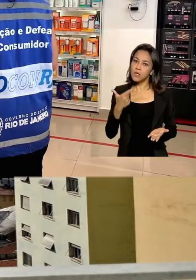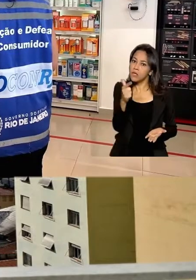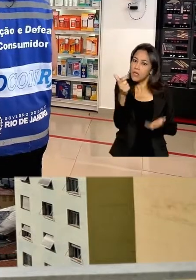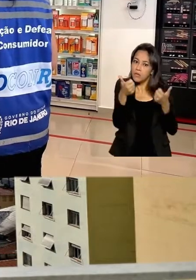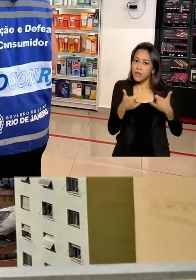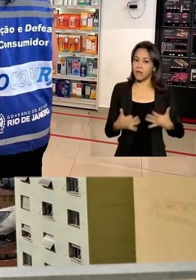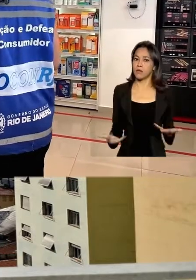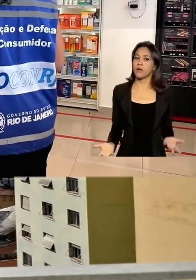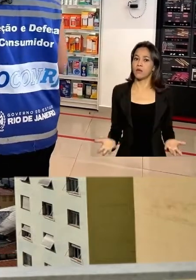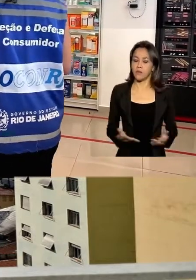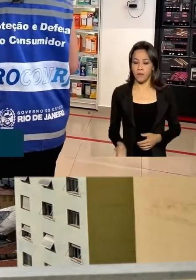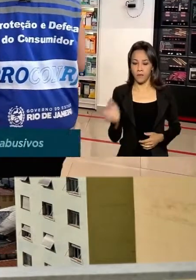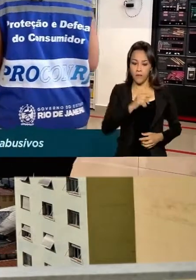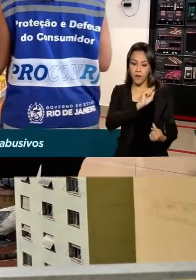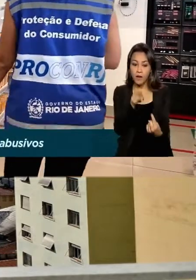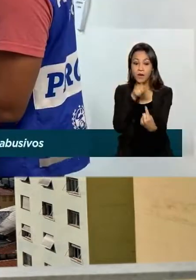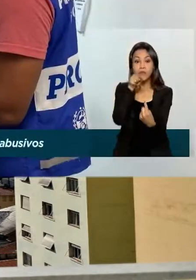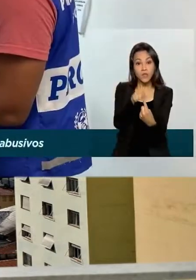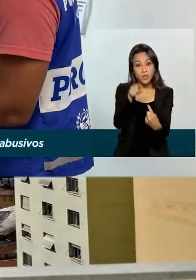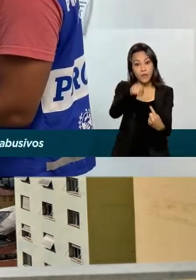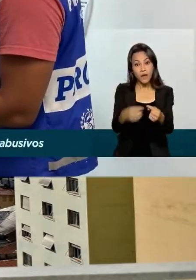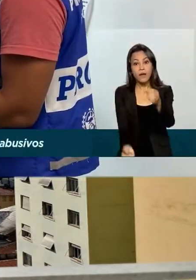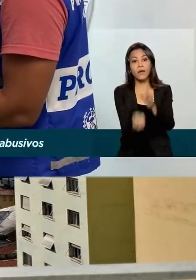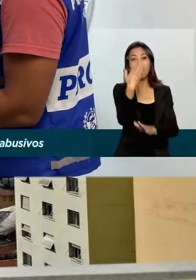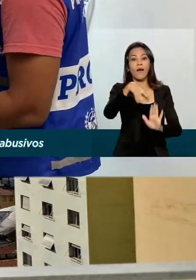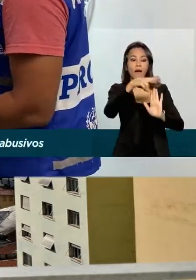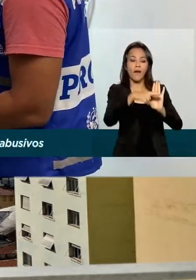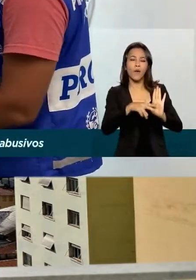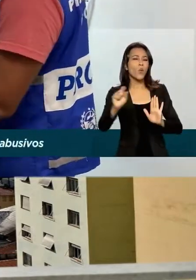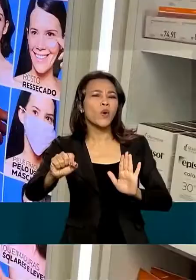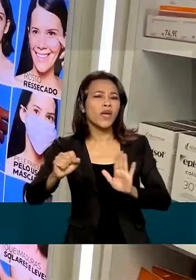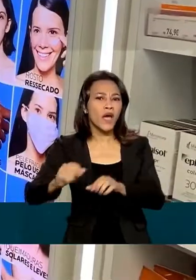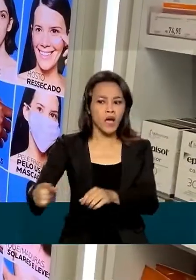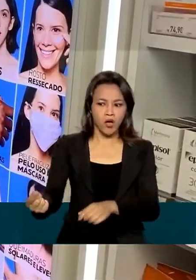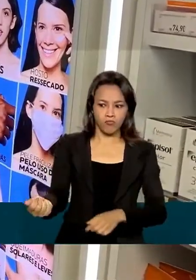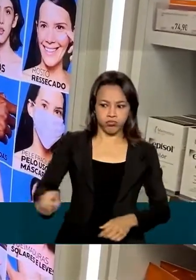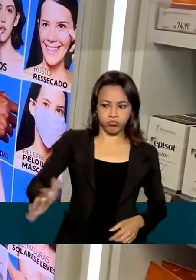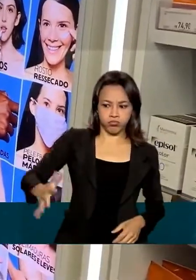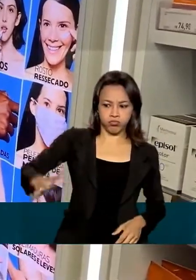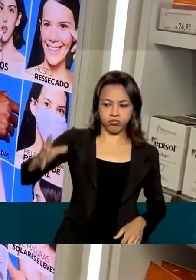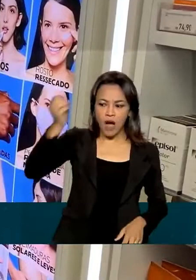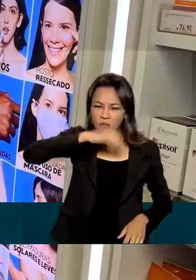Secretaria Nacional do Consumidor lança guia de preços abusivos.